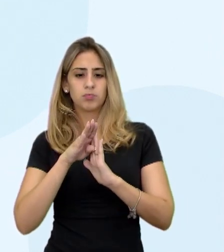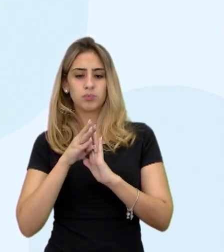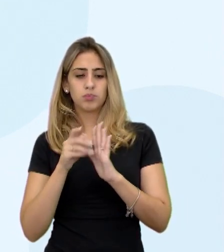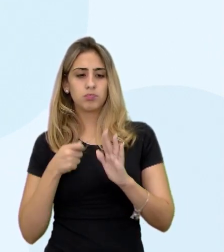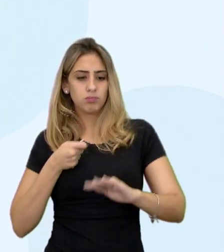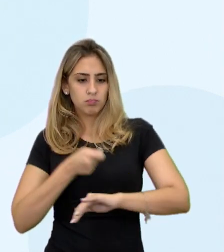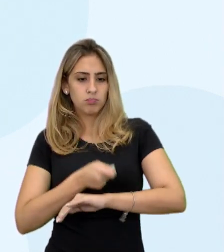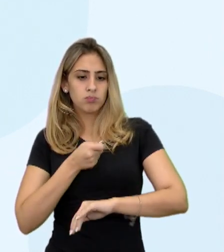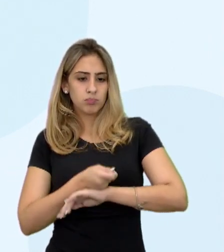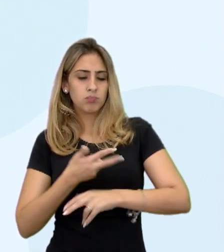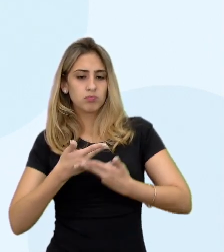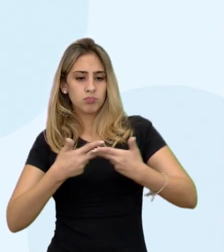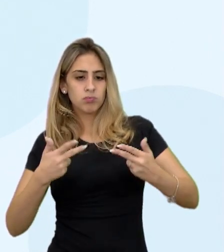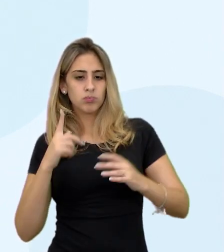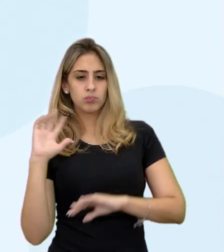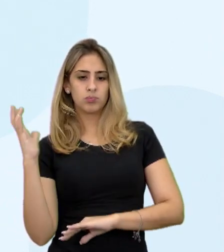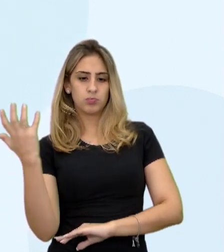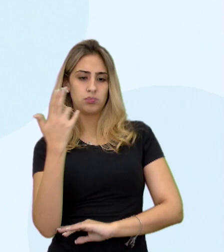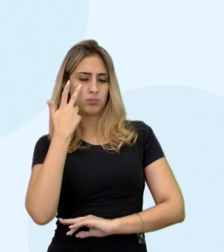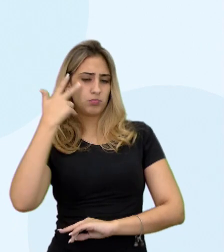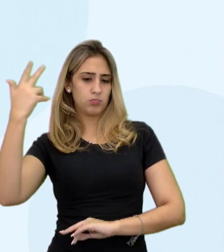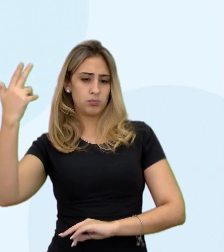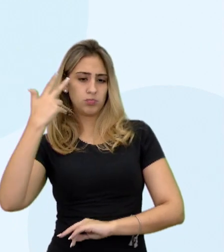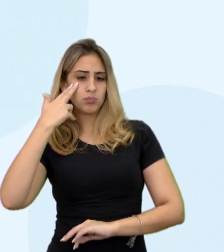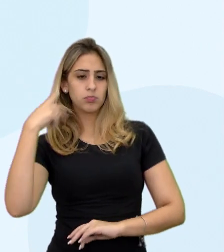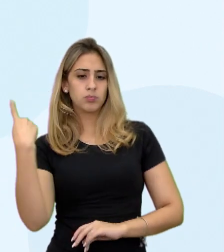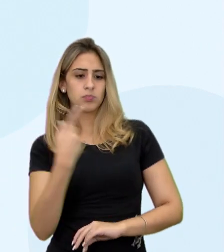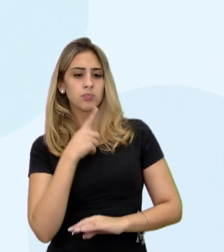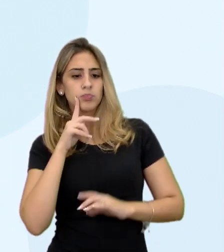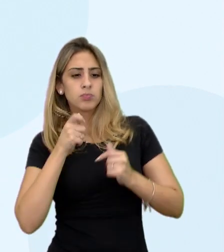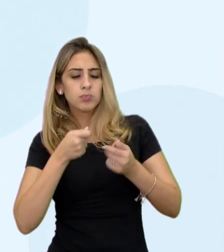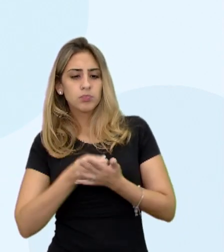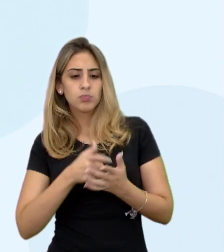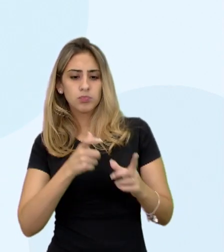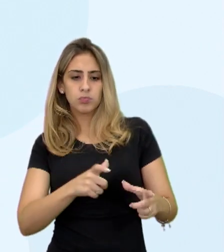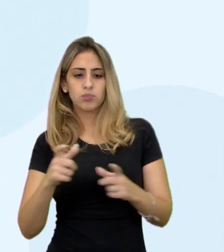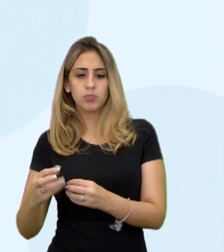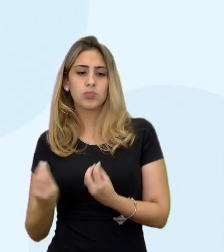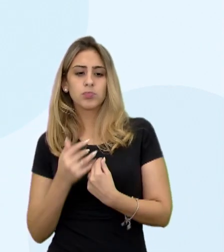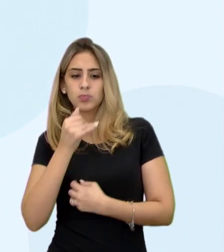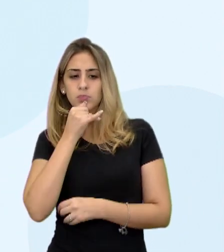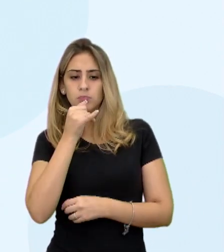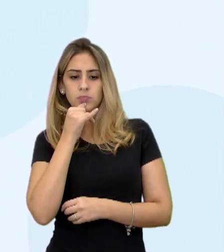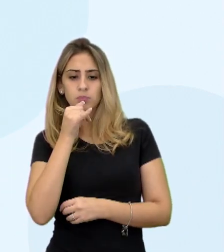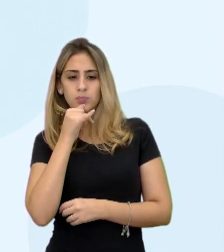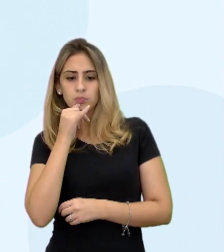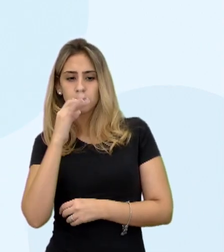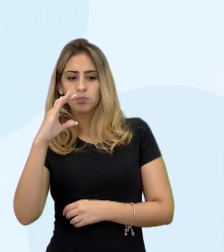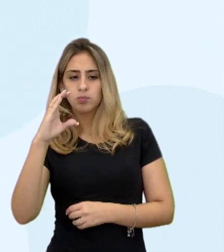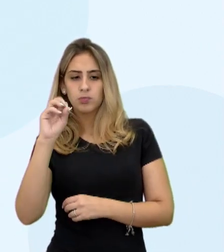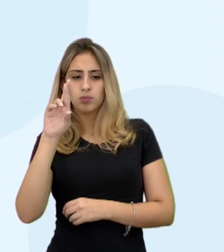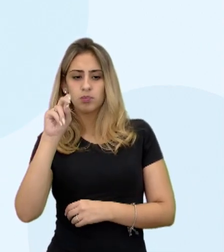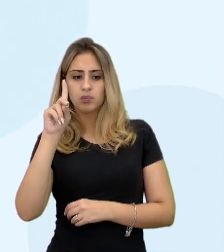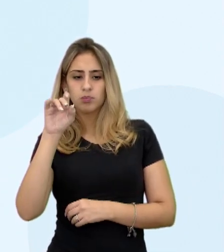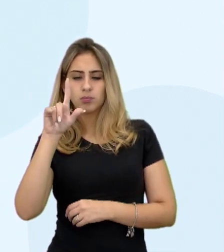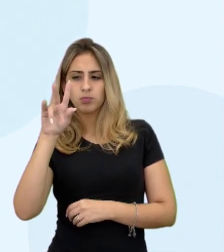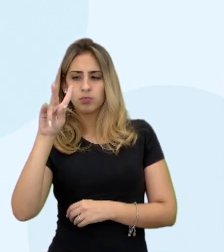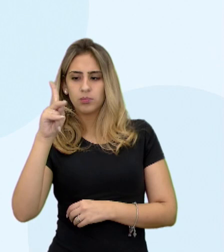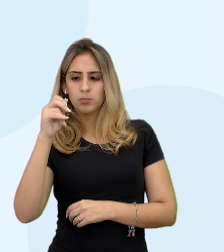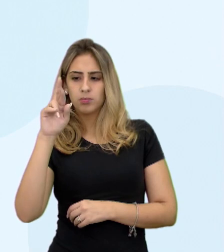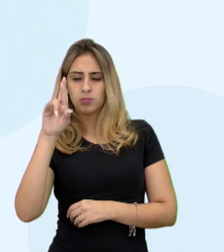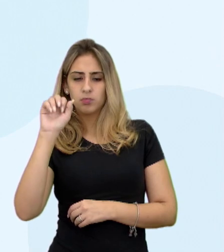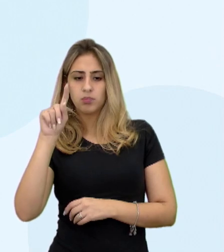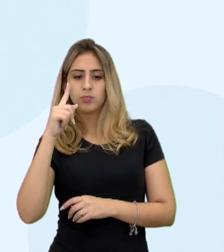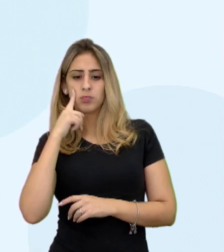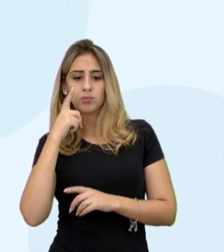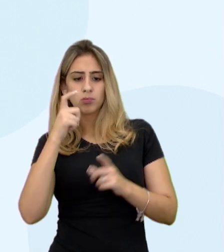obstáculos impostos pelas condições naturais em determinadas regiões, como, por exemplo, uma cordilheira de montanhas, um